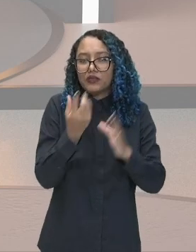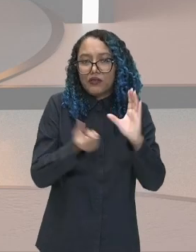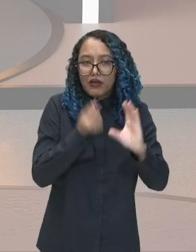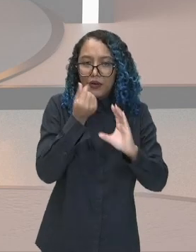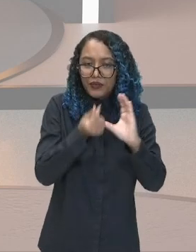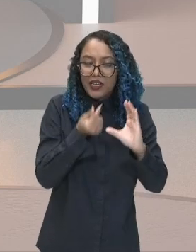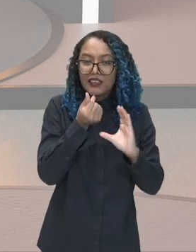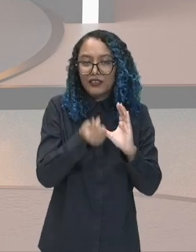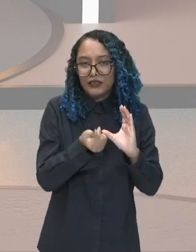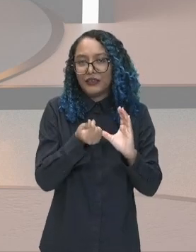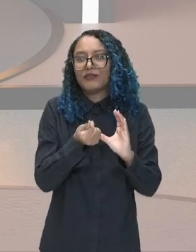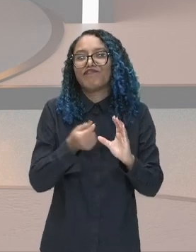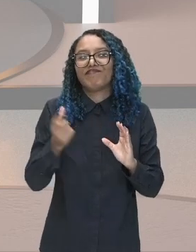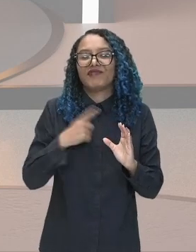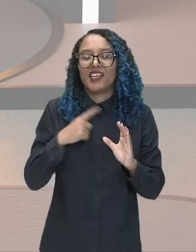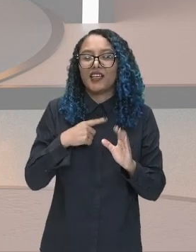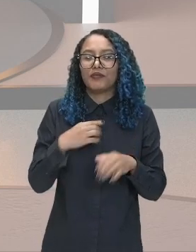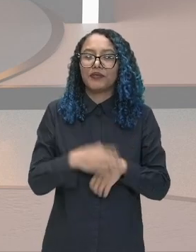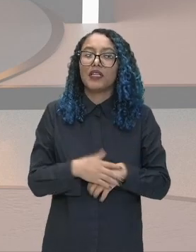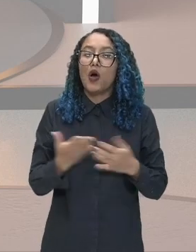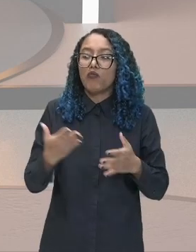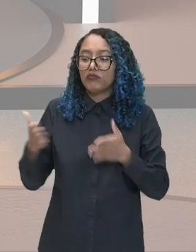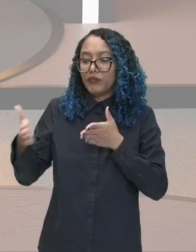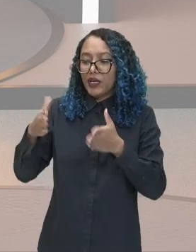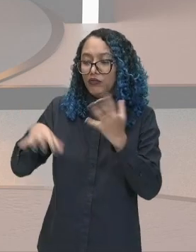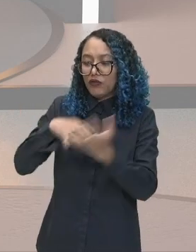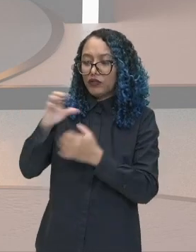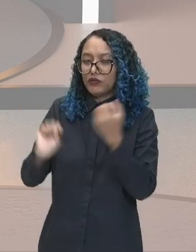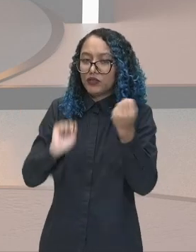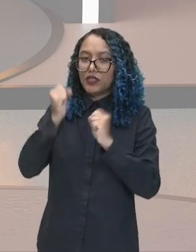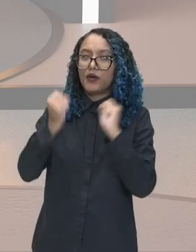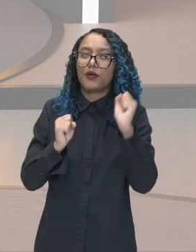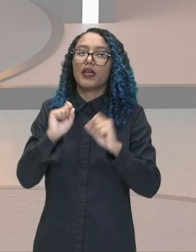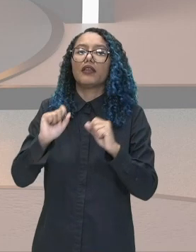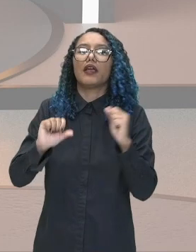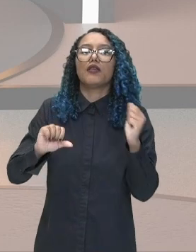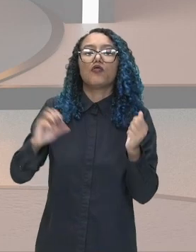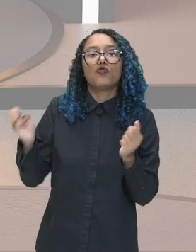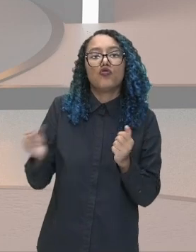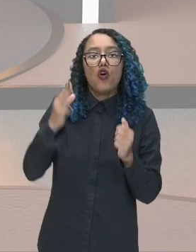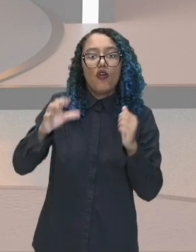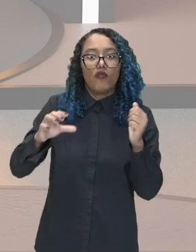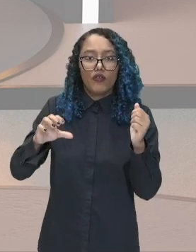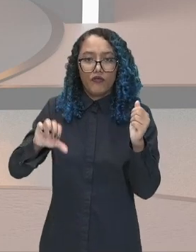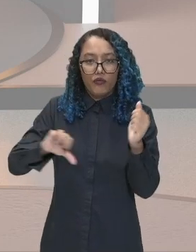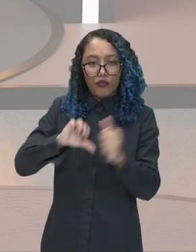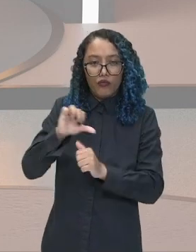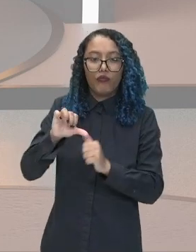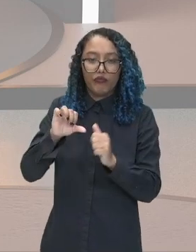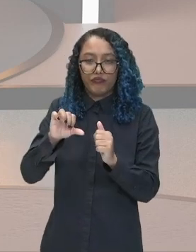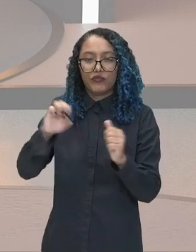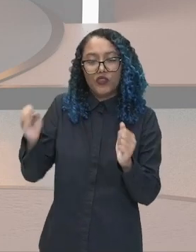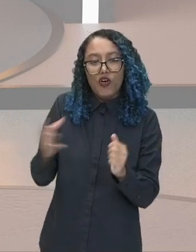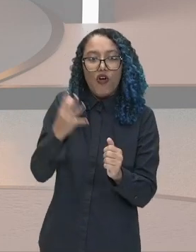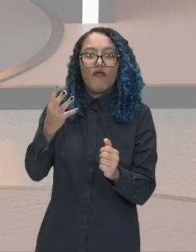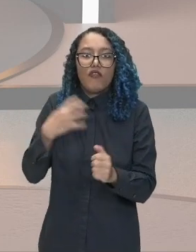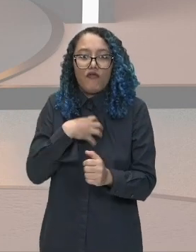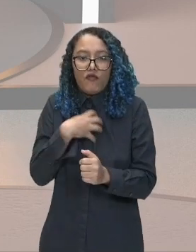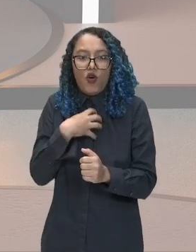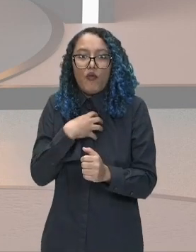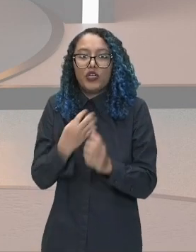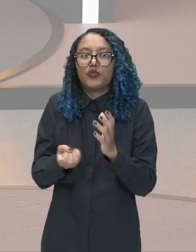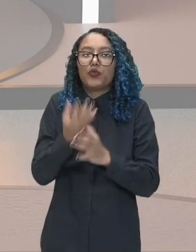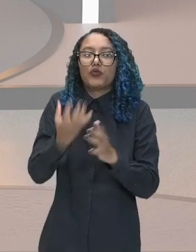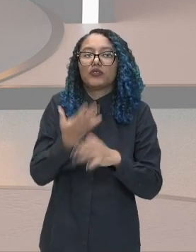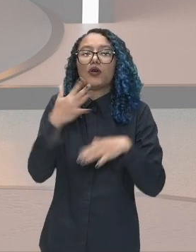Industrial, nós temos um novo modo de produção, que é o modo de produção capitalista, né, que foi aí fundamentado